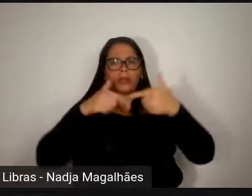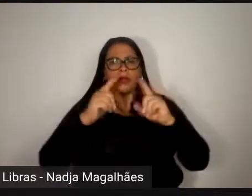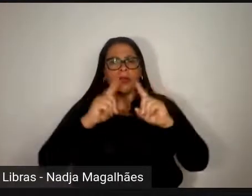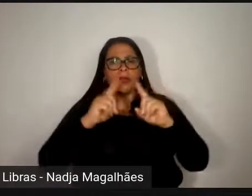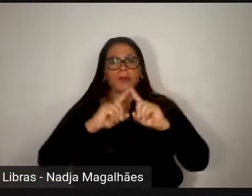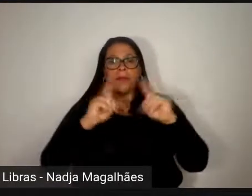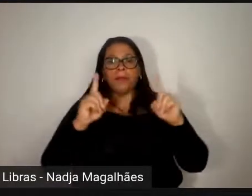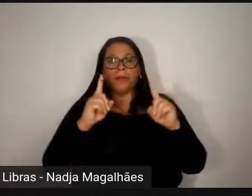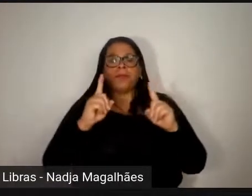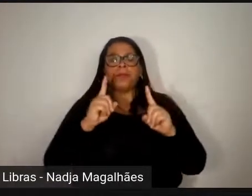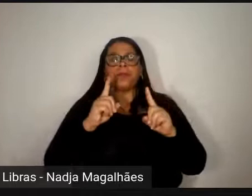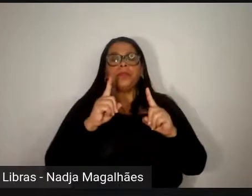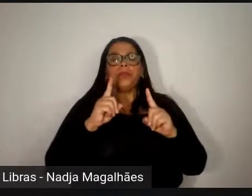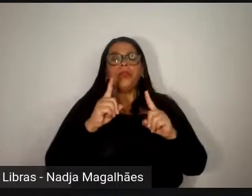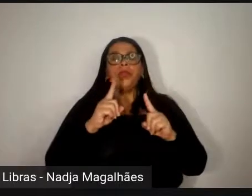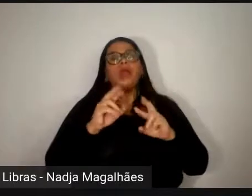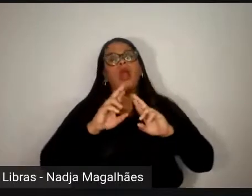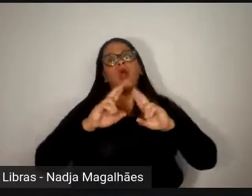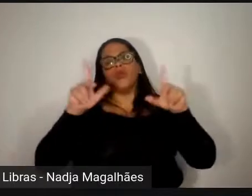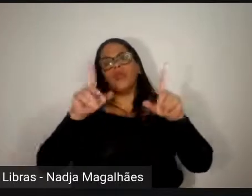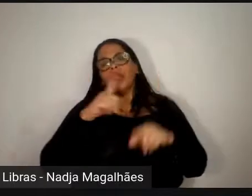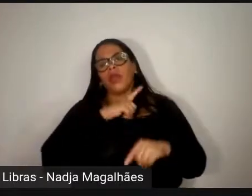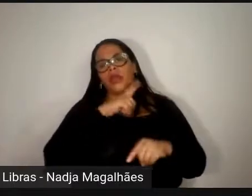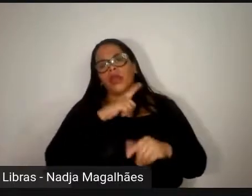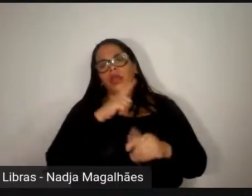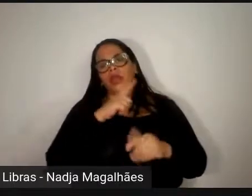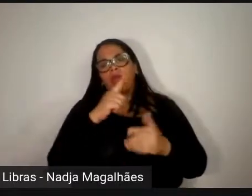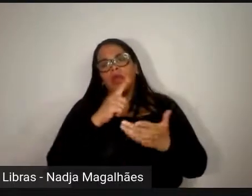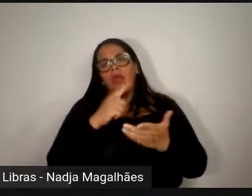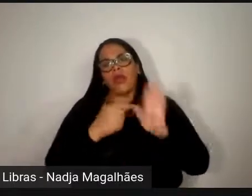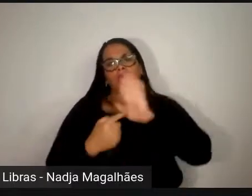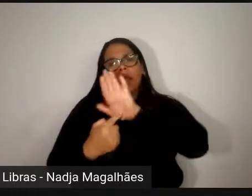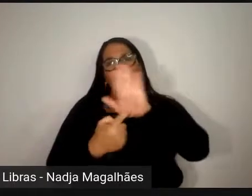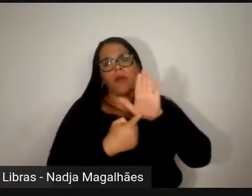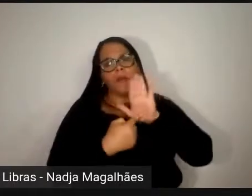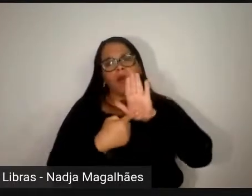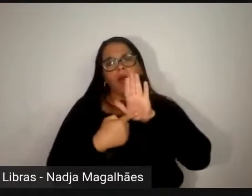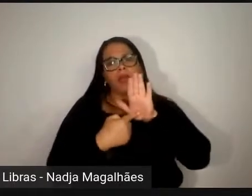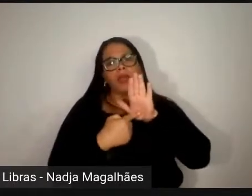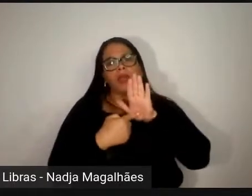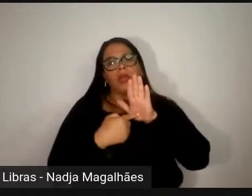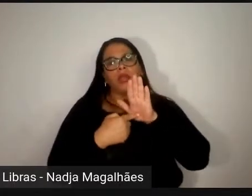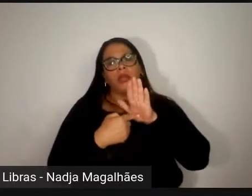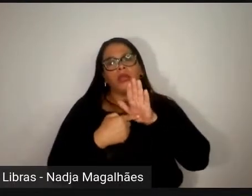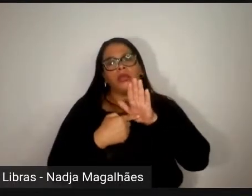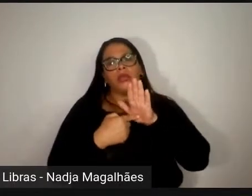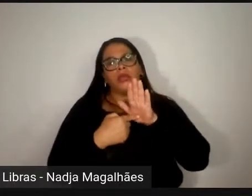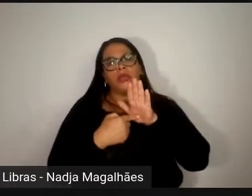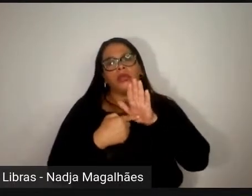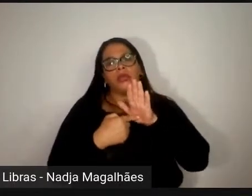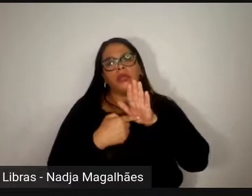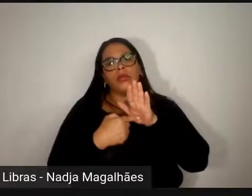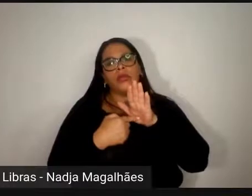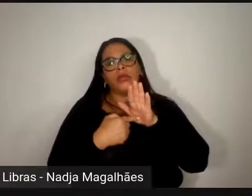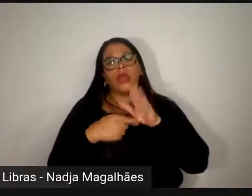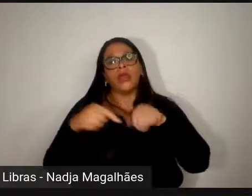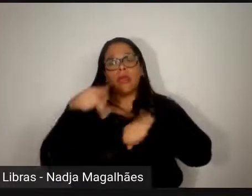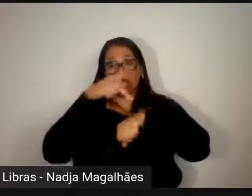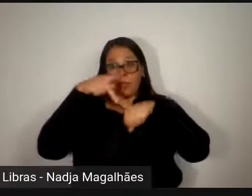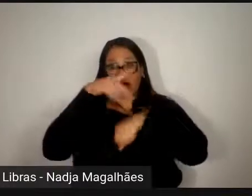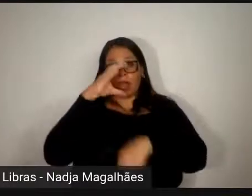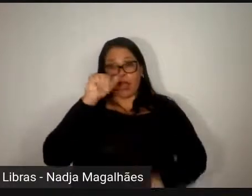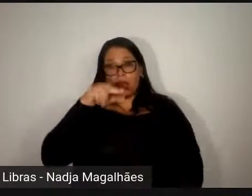caso da CSPAN já é diferenciado, né? No caso da CSPAN e até da CIPAC também do Canadá,